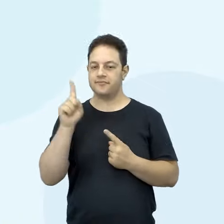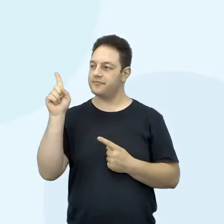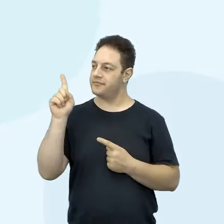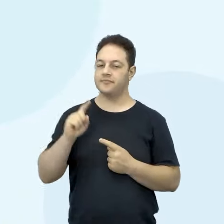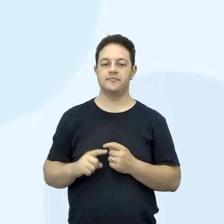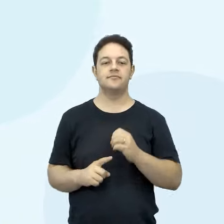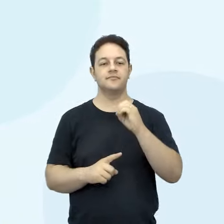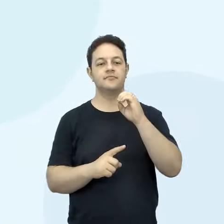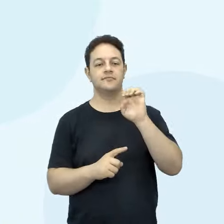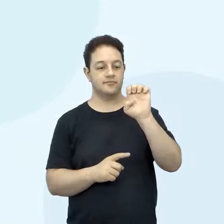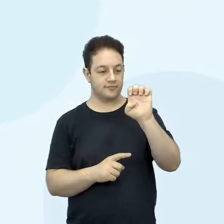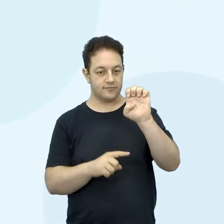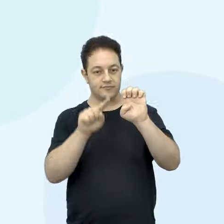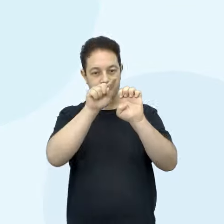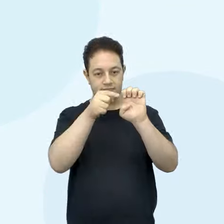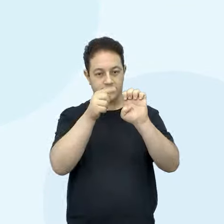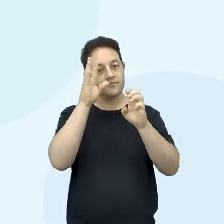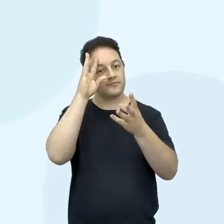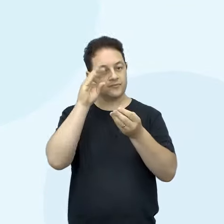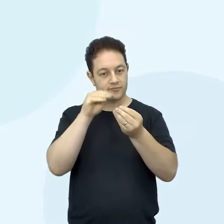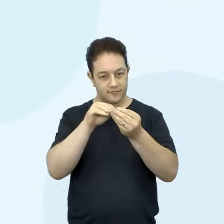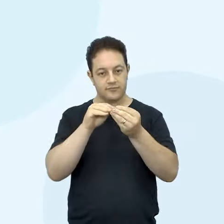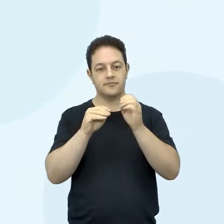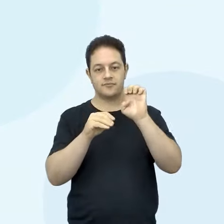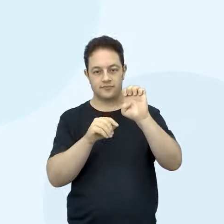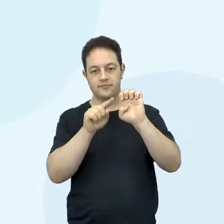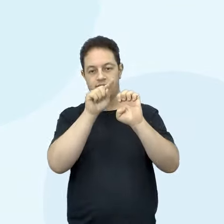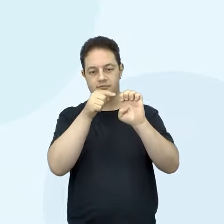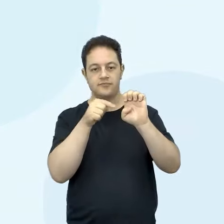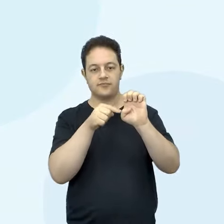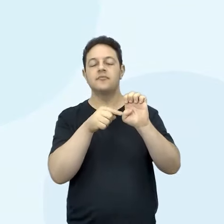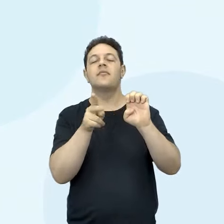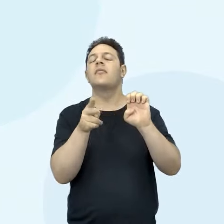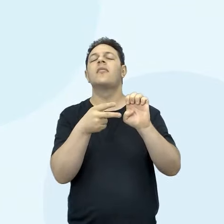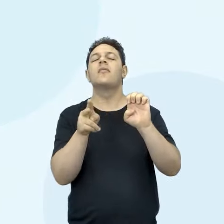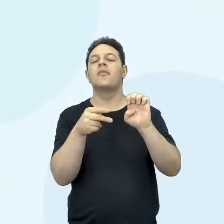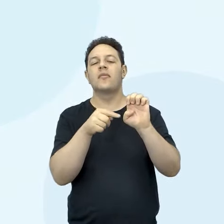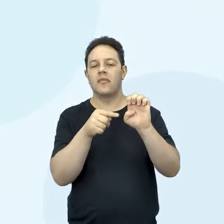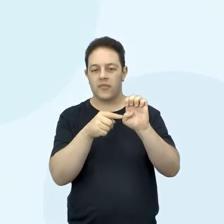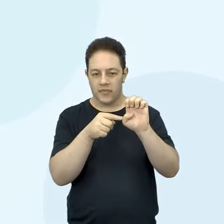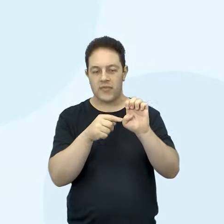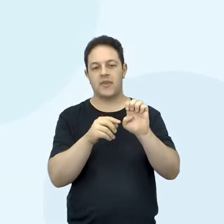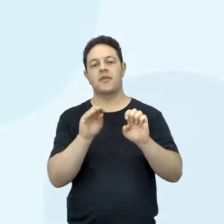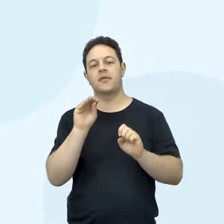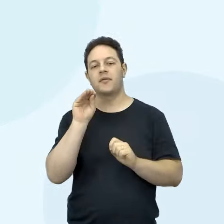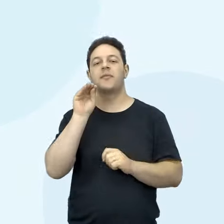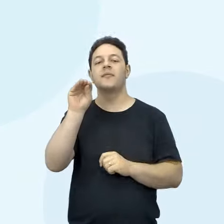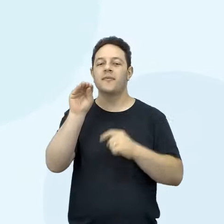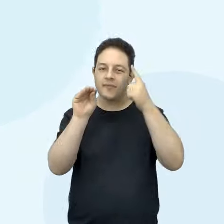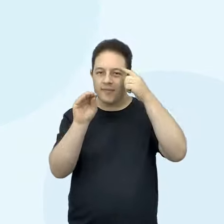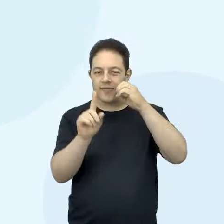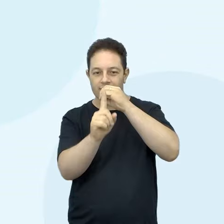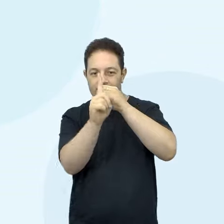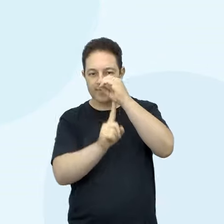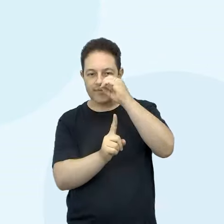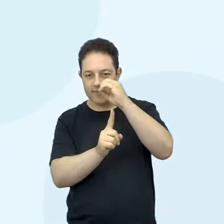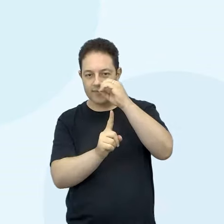aqui esse epsilon, que eu vou chamar de epsilon, né? Ele vai ser também, o que eu tinha lá?